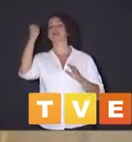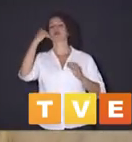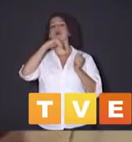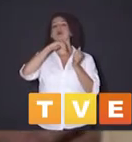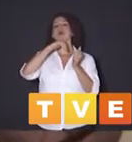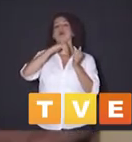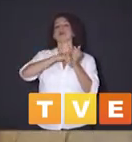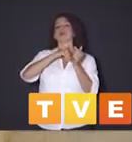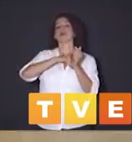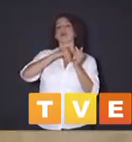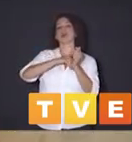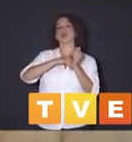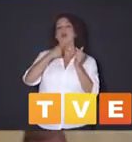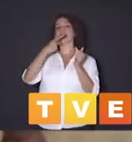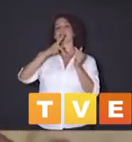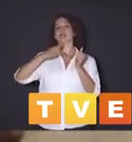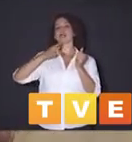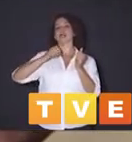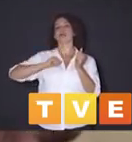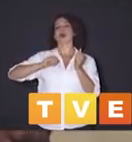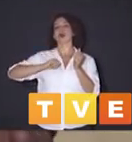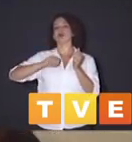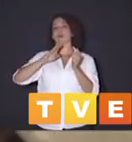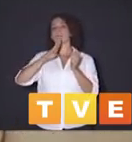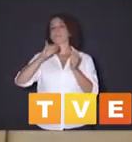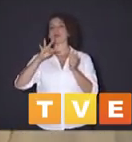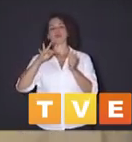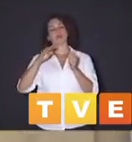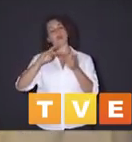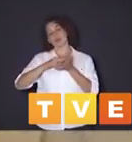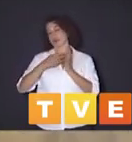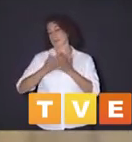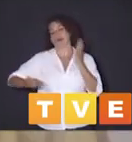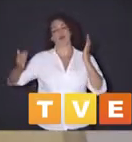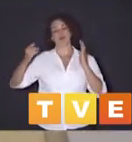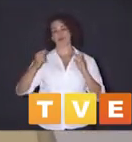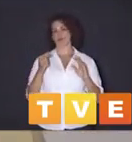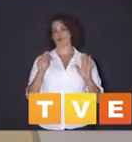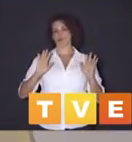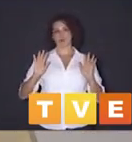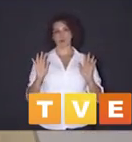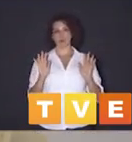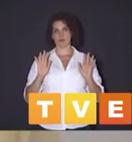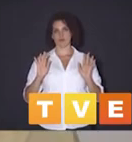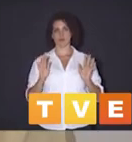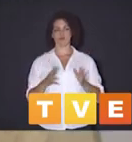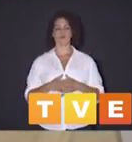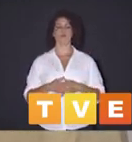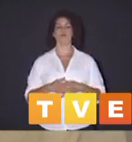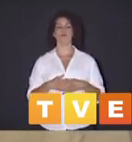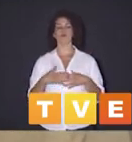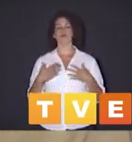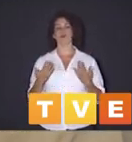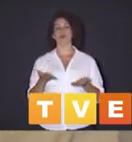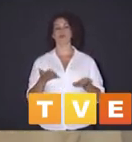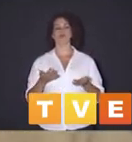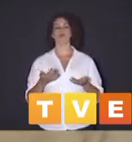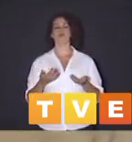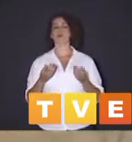carteira do bitcoin perdeu seu dinheiro então uma como